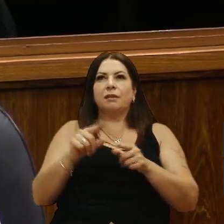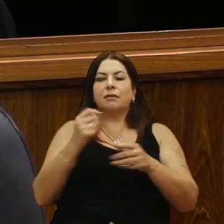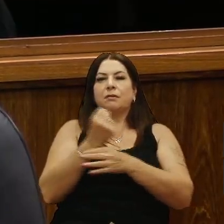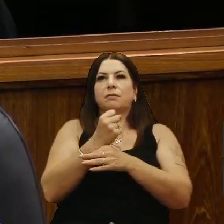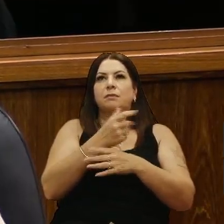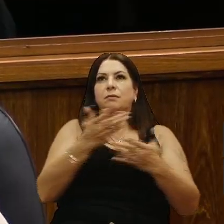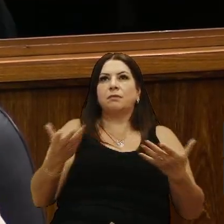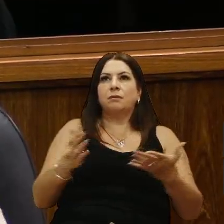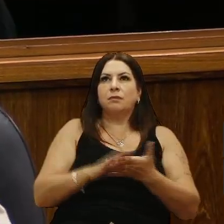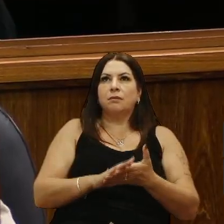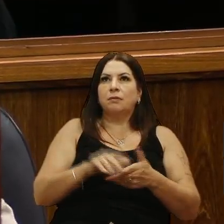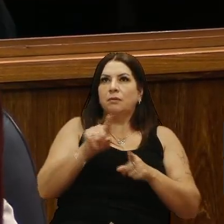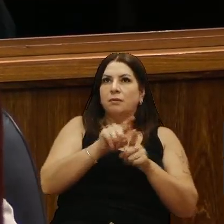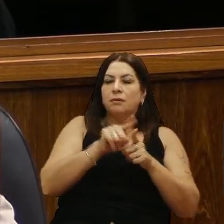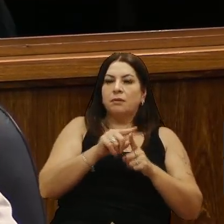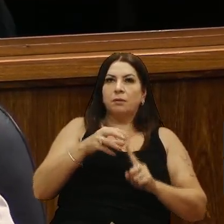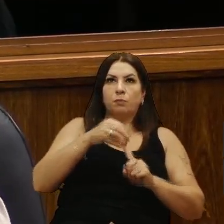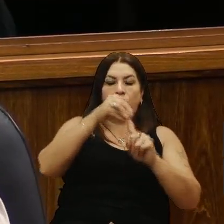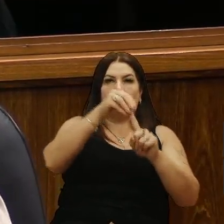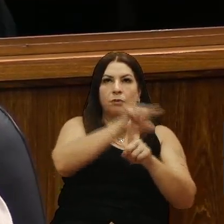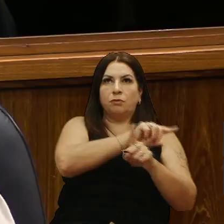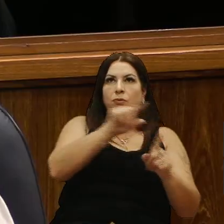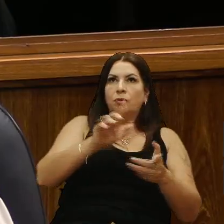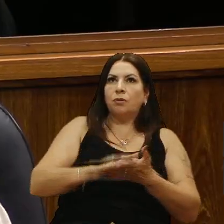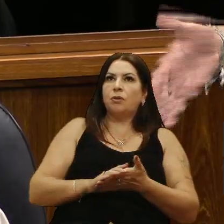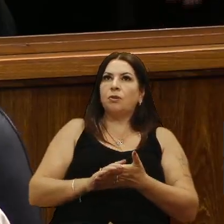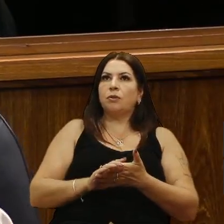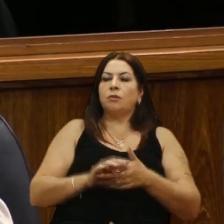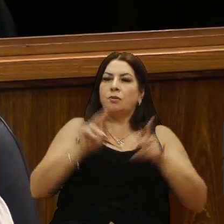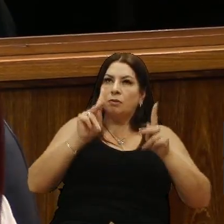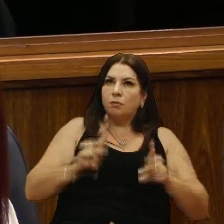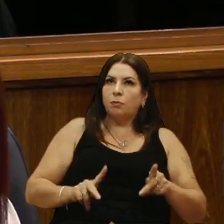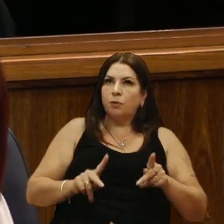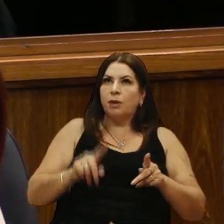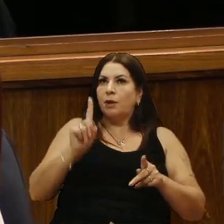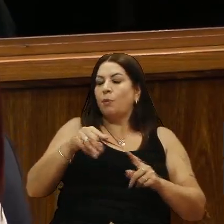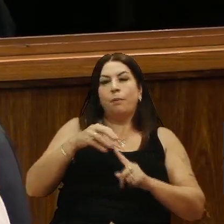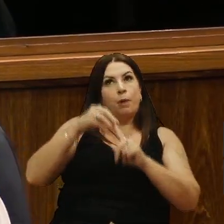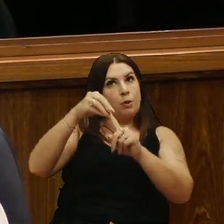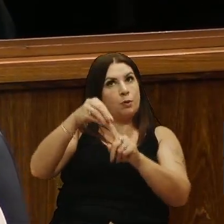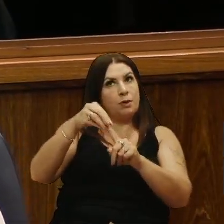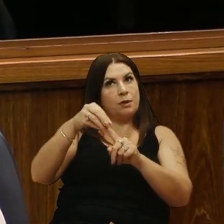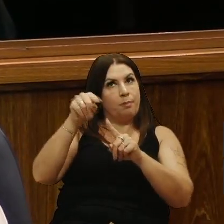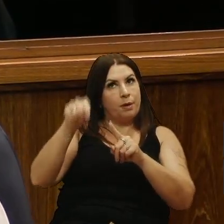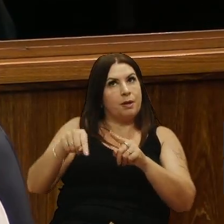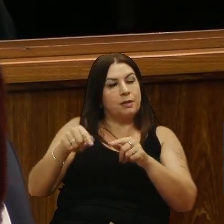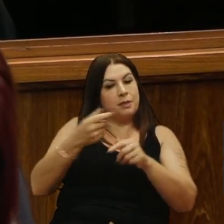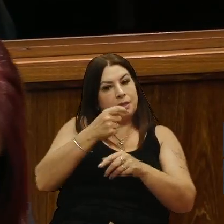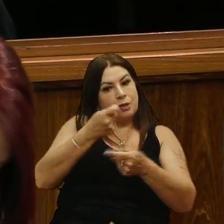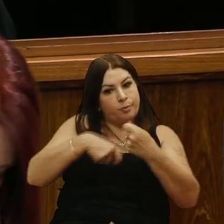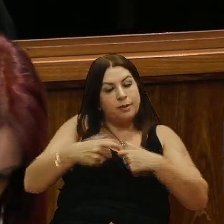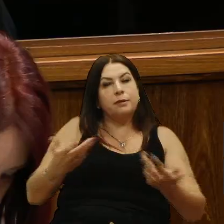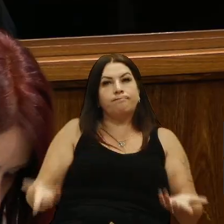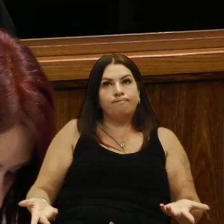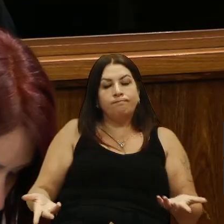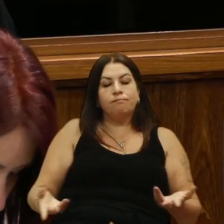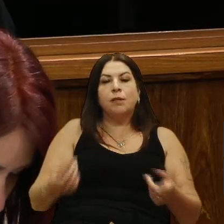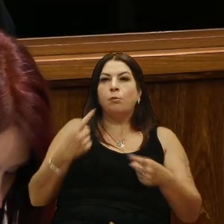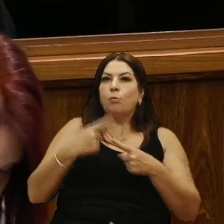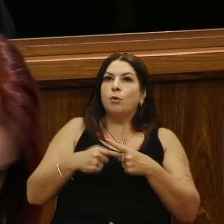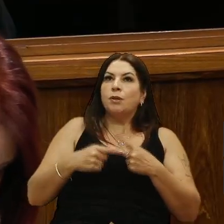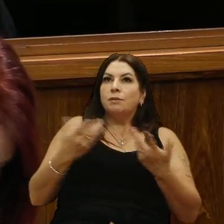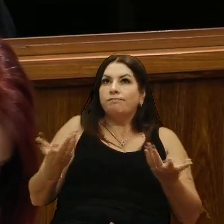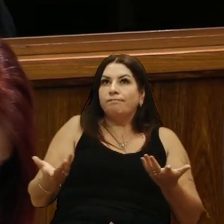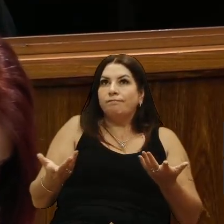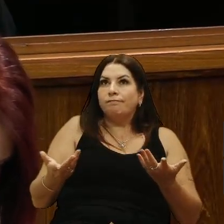pública, mesmo sendo prioridade para as pessoas, não é prioridade para esse governo. Porque senão a